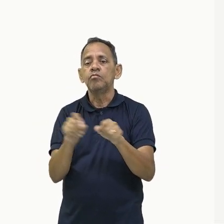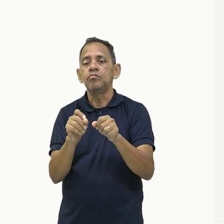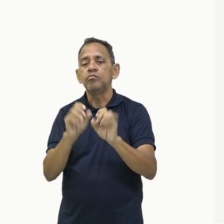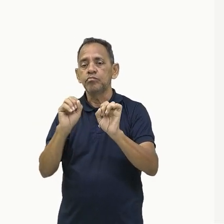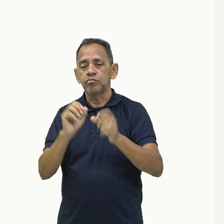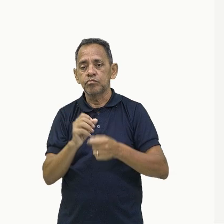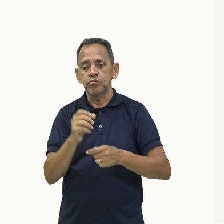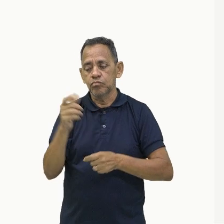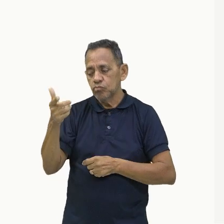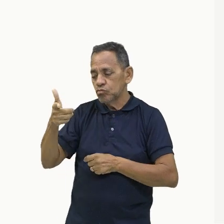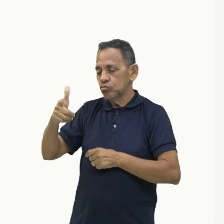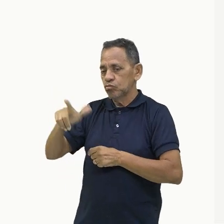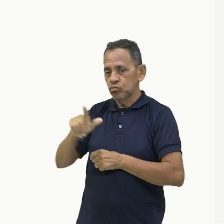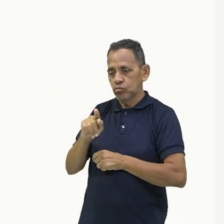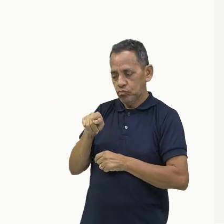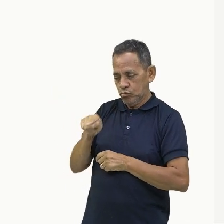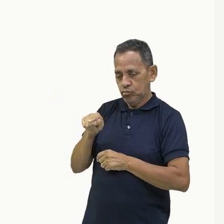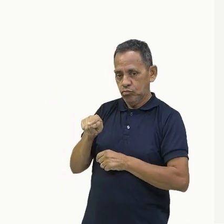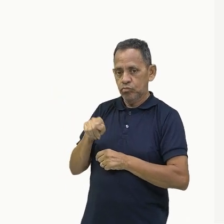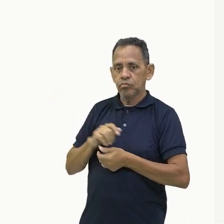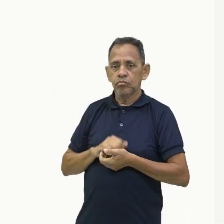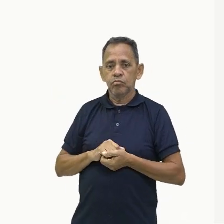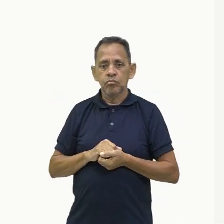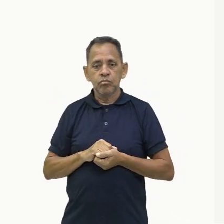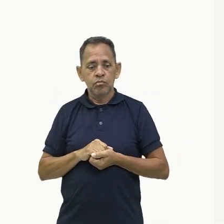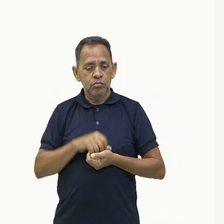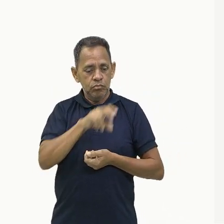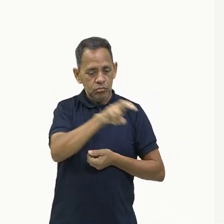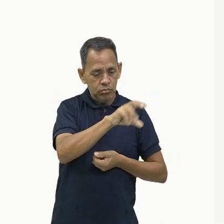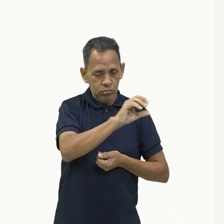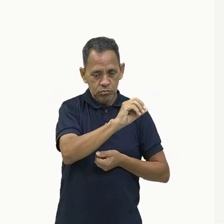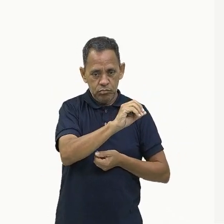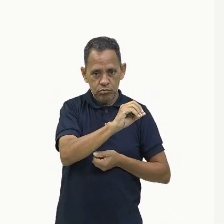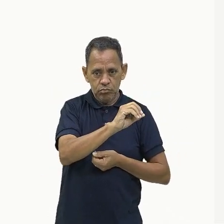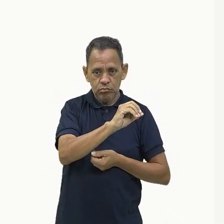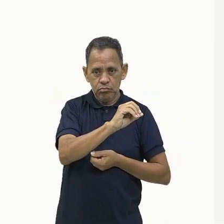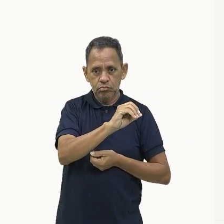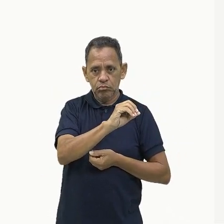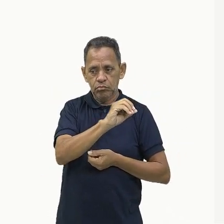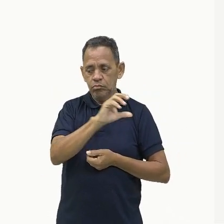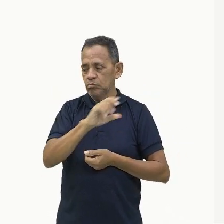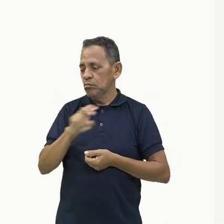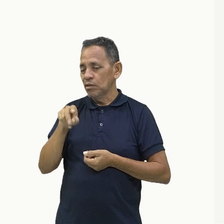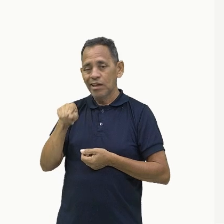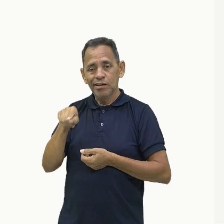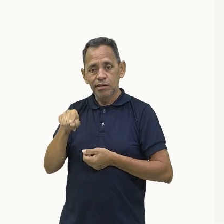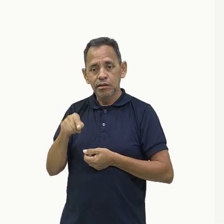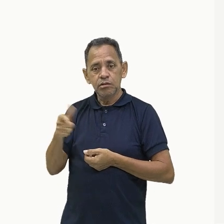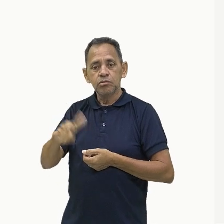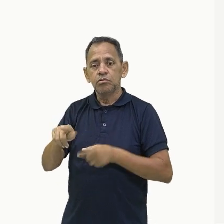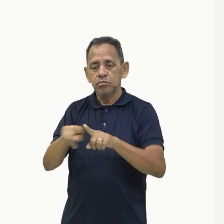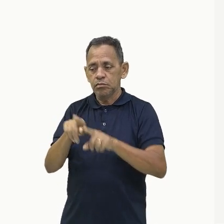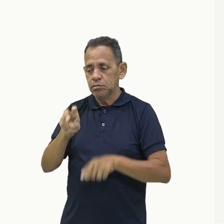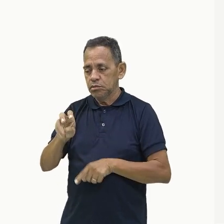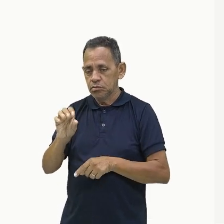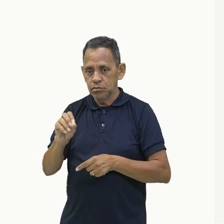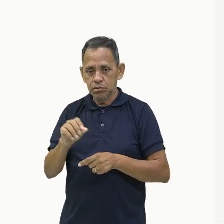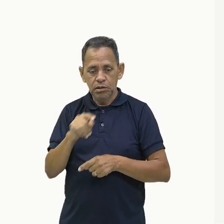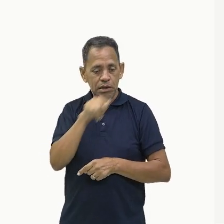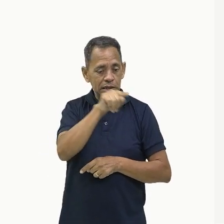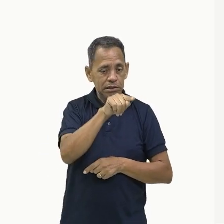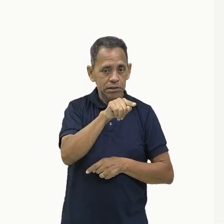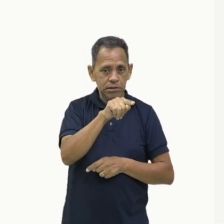repetir um desses denominadores, no caso aqui 50, e a parte de cima das frações, né, ou seja,